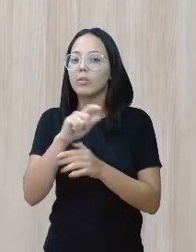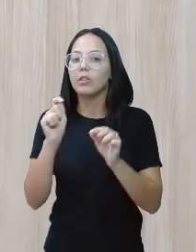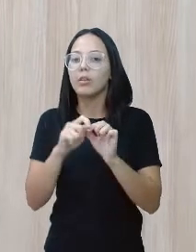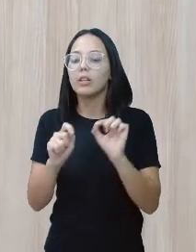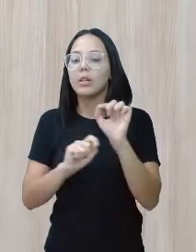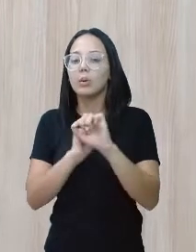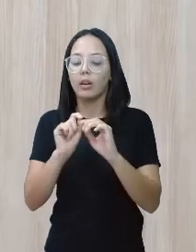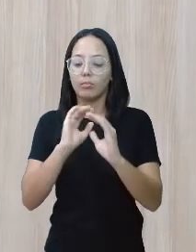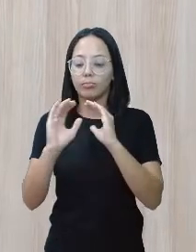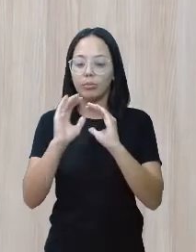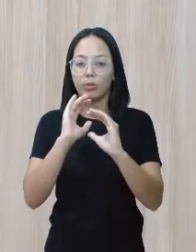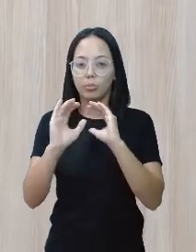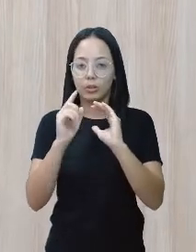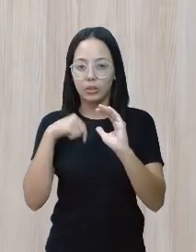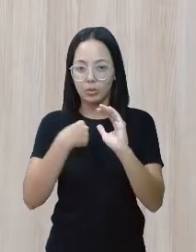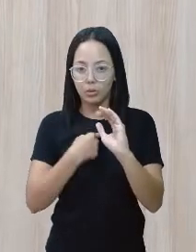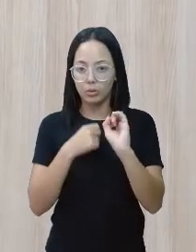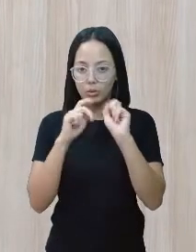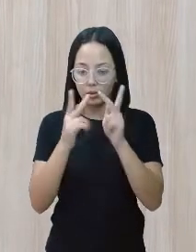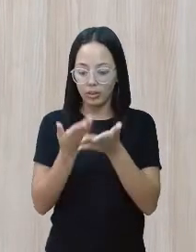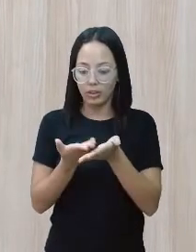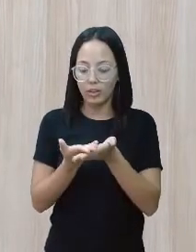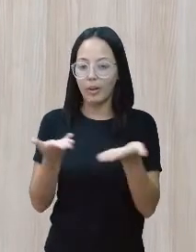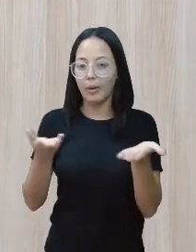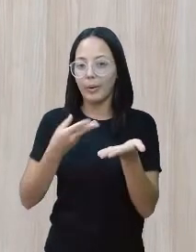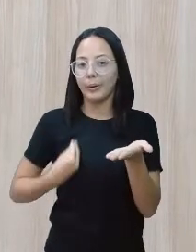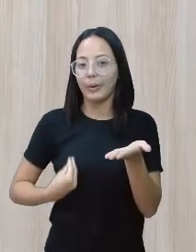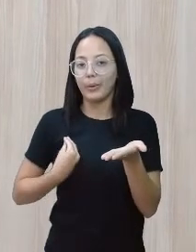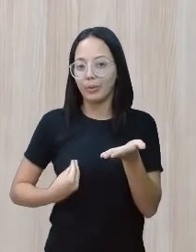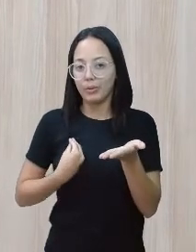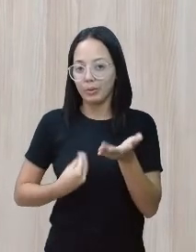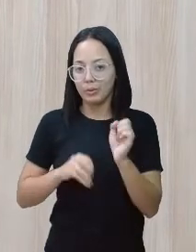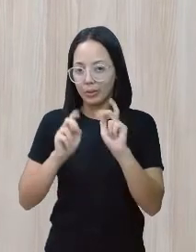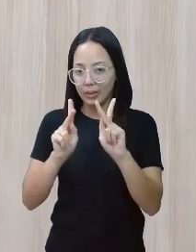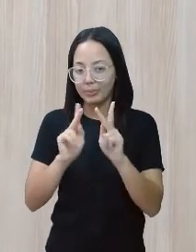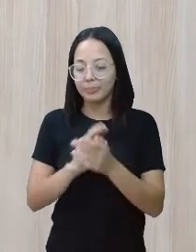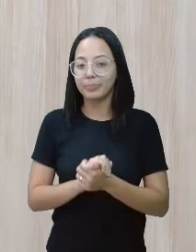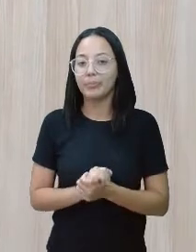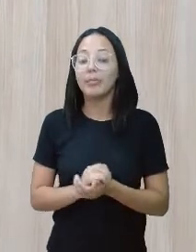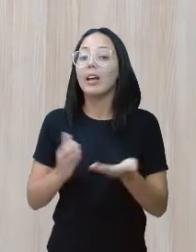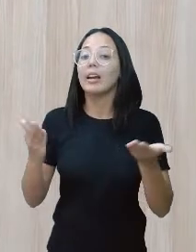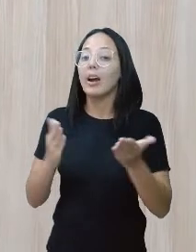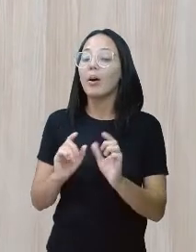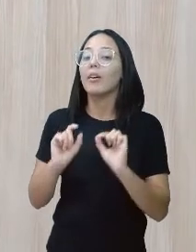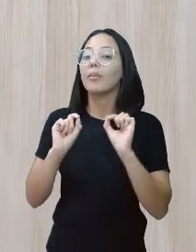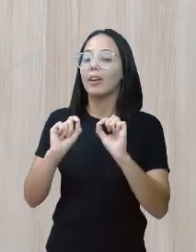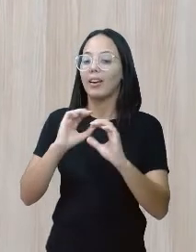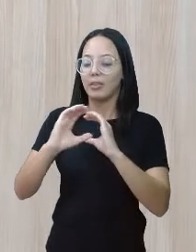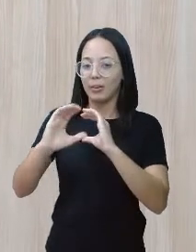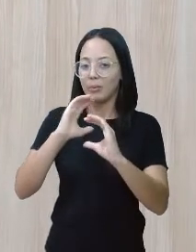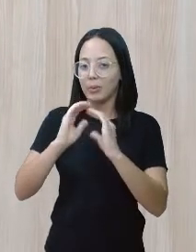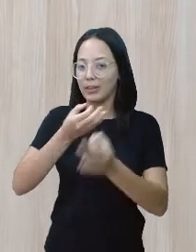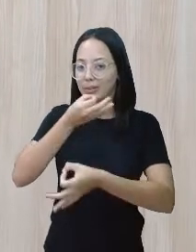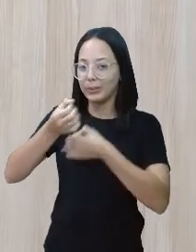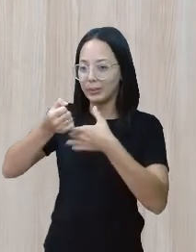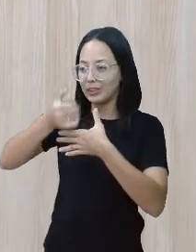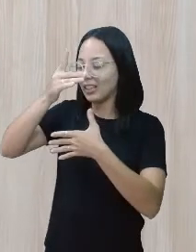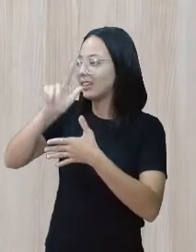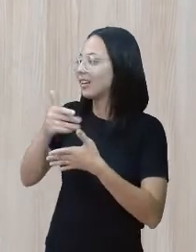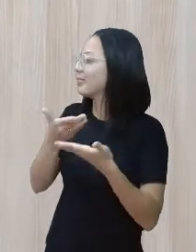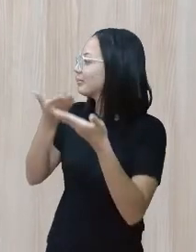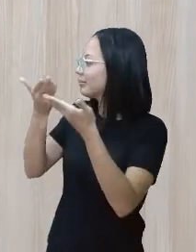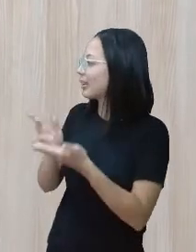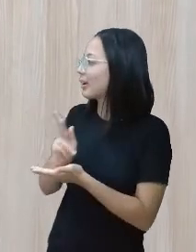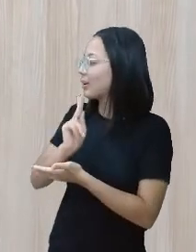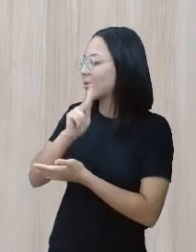a comunicação com a gente aqui na aula, ao vivo, enquanto ela acontece. Quem faz a comunicação hoje do nosso chat é a professora